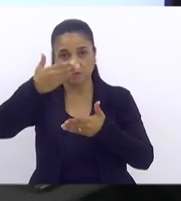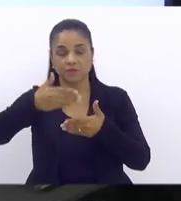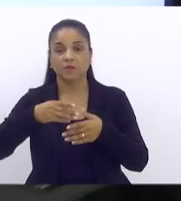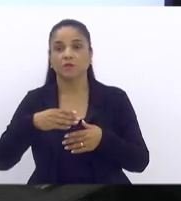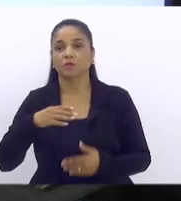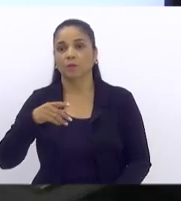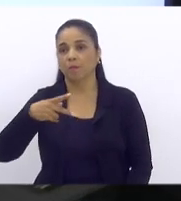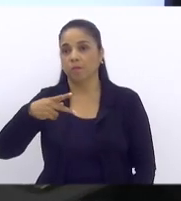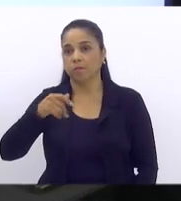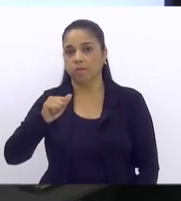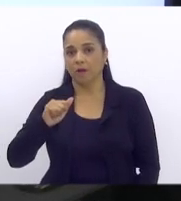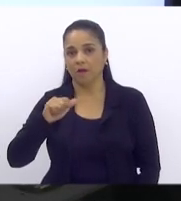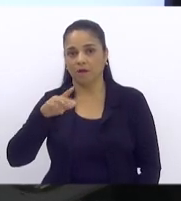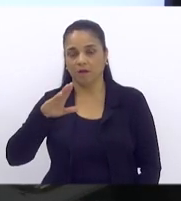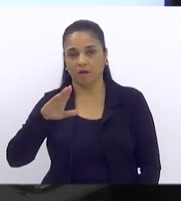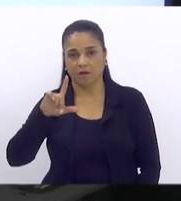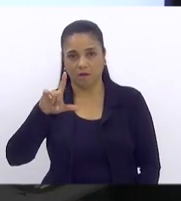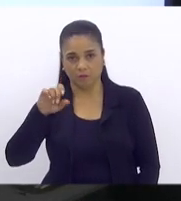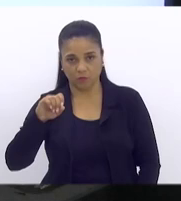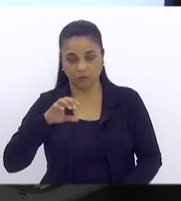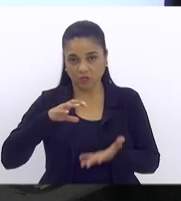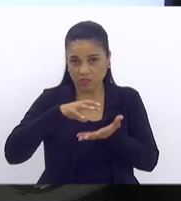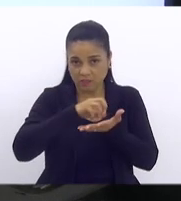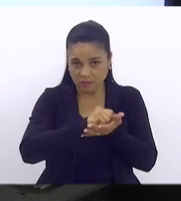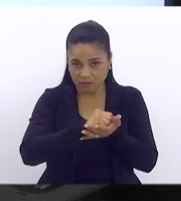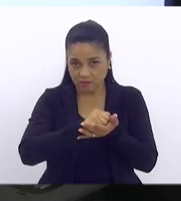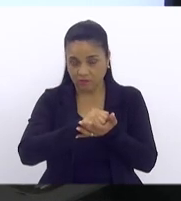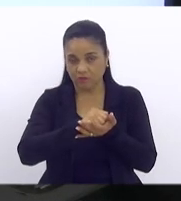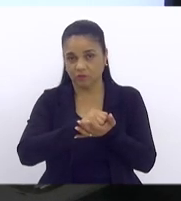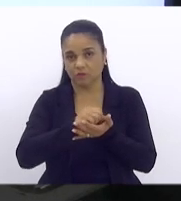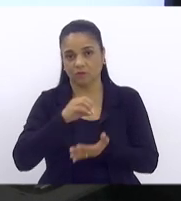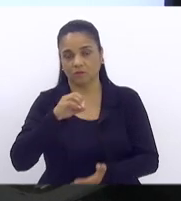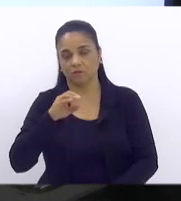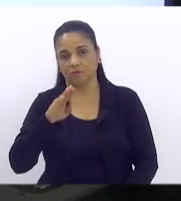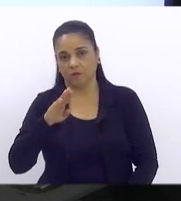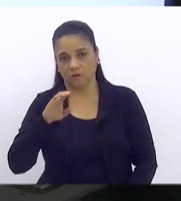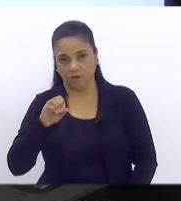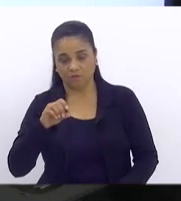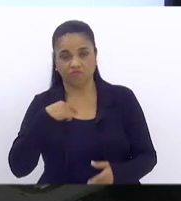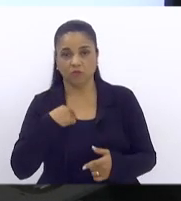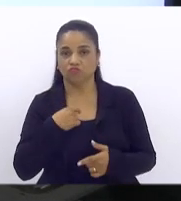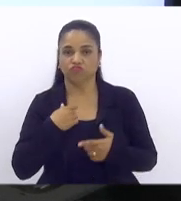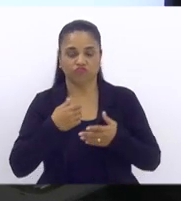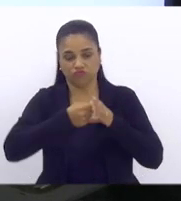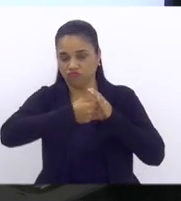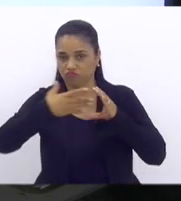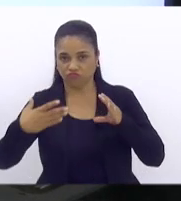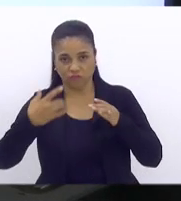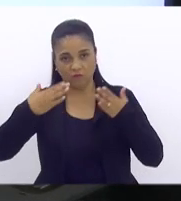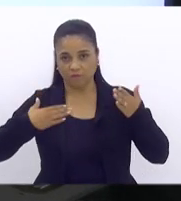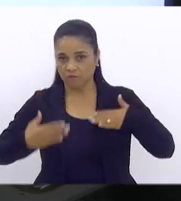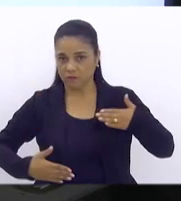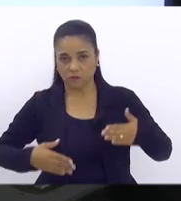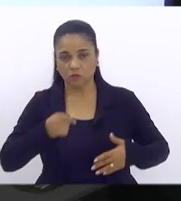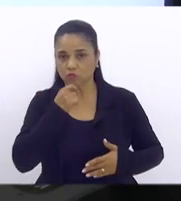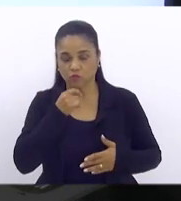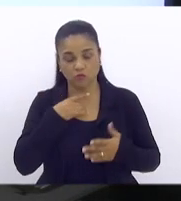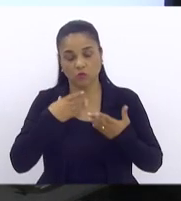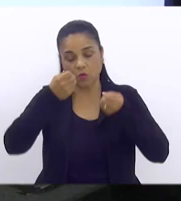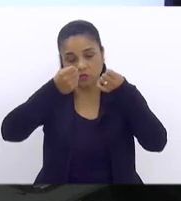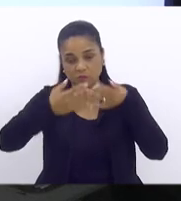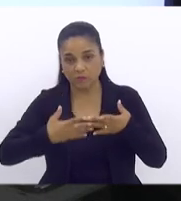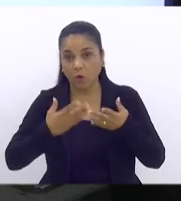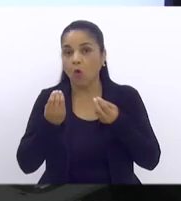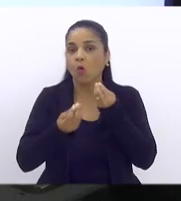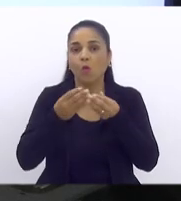né? No registro de ocorrência, não havia descrição física do suspeito, apenas a descrição de como se deu o roubo. E isso